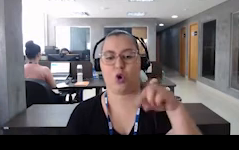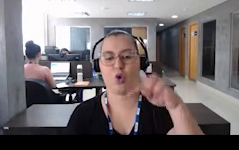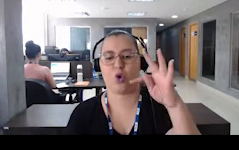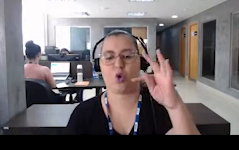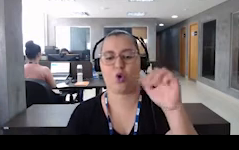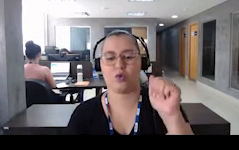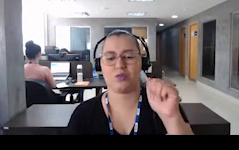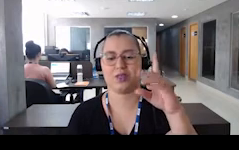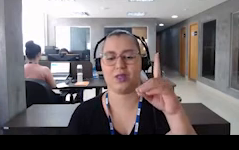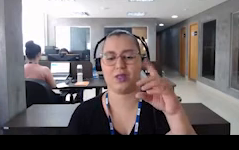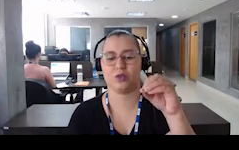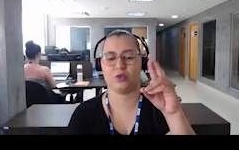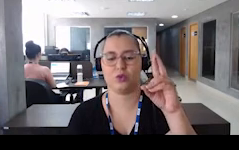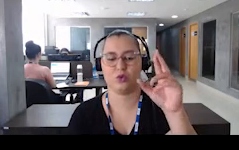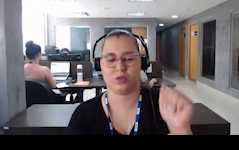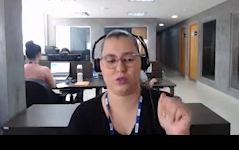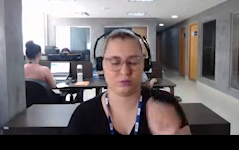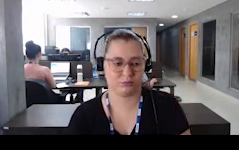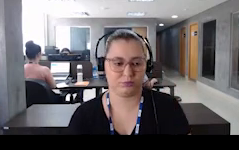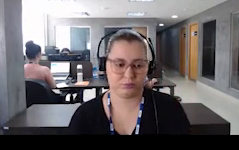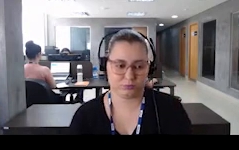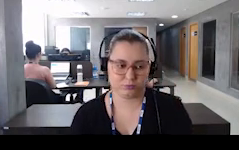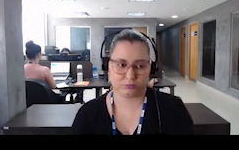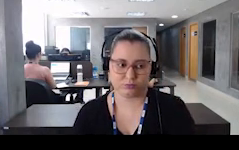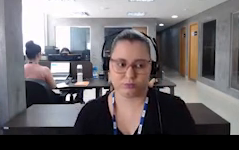a gente vai precisar disso aqui na SAP 2. Vou até aumentar aqui